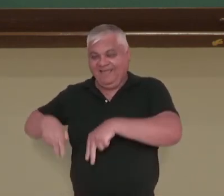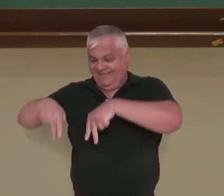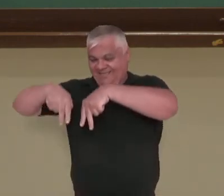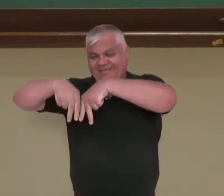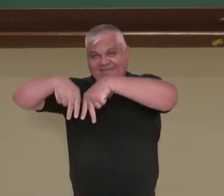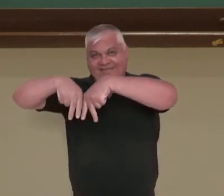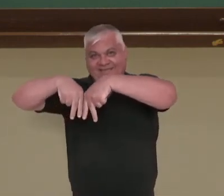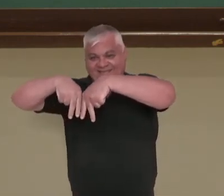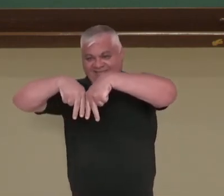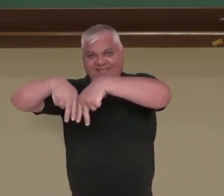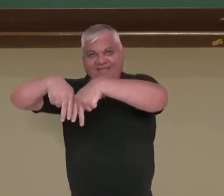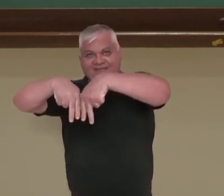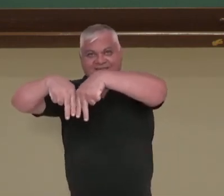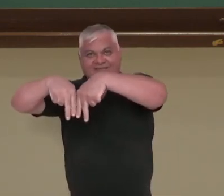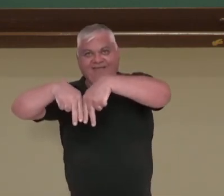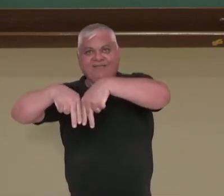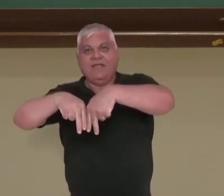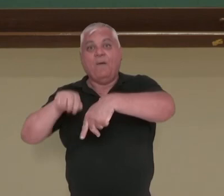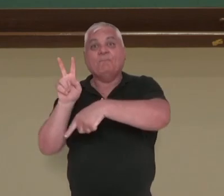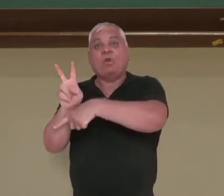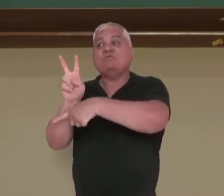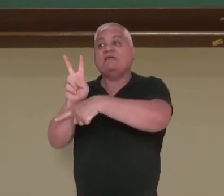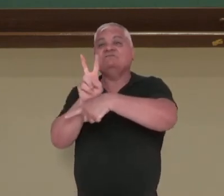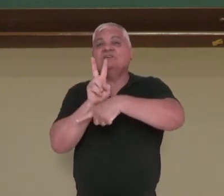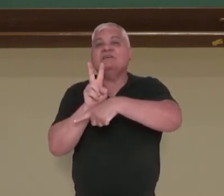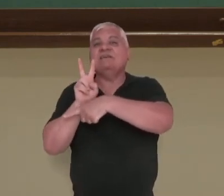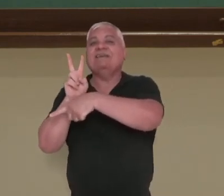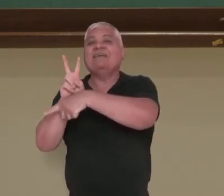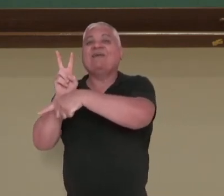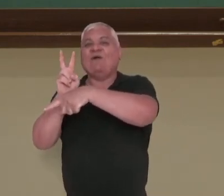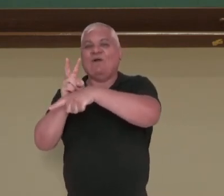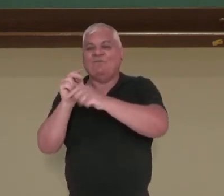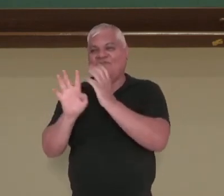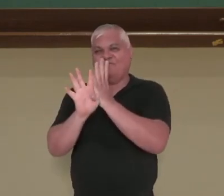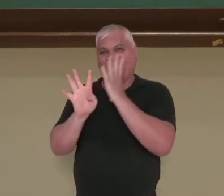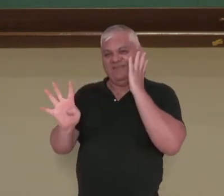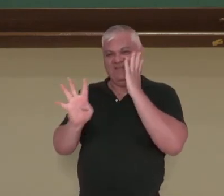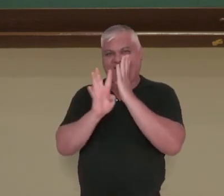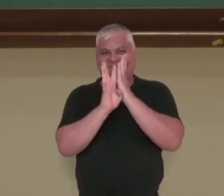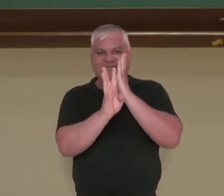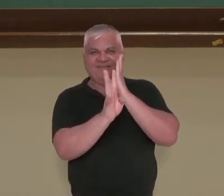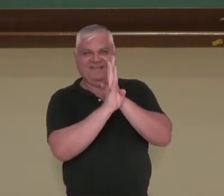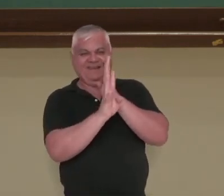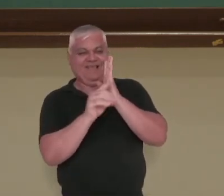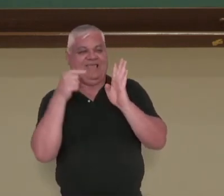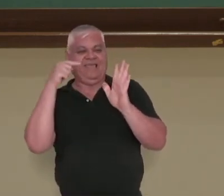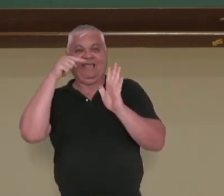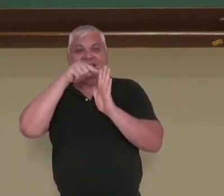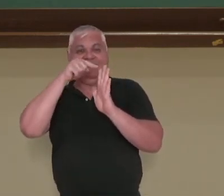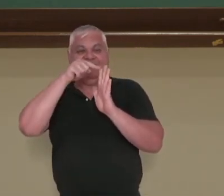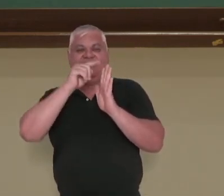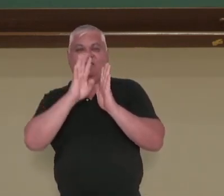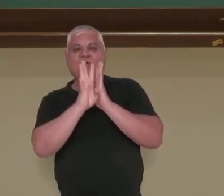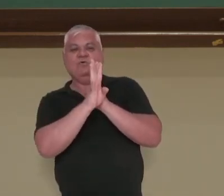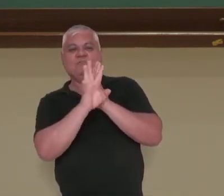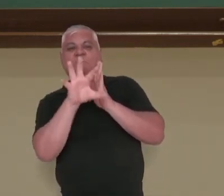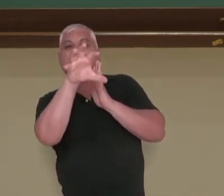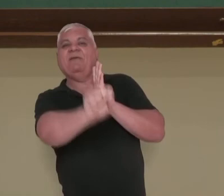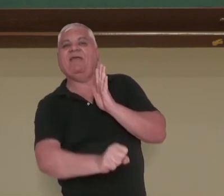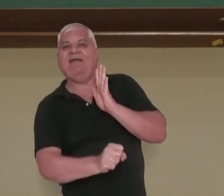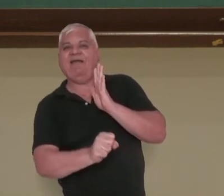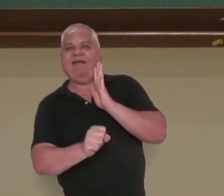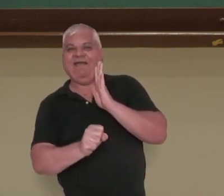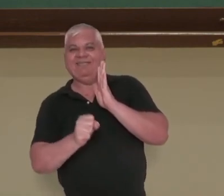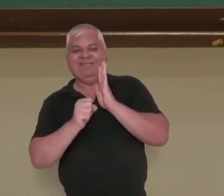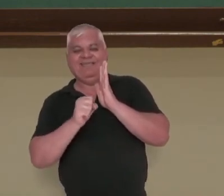e o grupo vai ter que proteger essa colega. Então nós fazemos uma fila, né? O último da fila vai tentar pegar esse colete